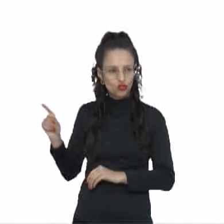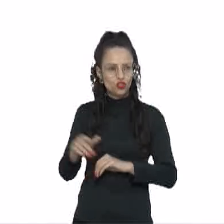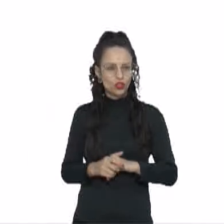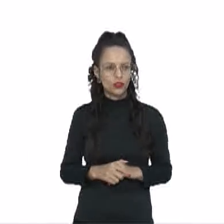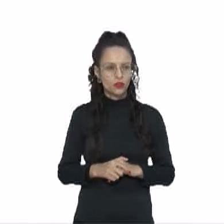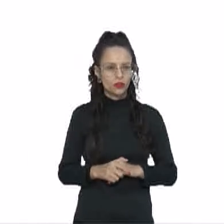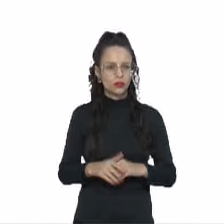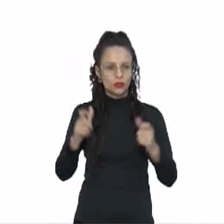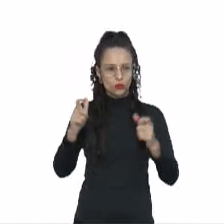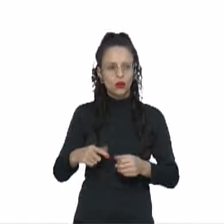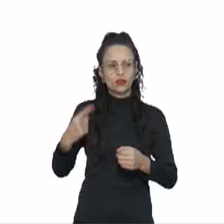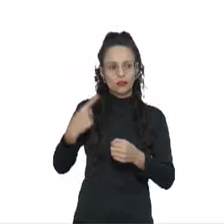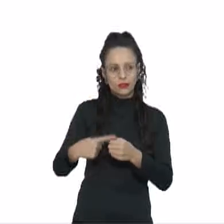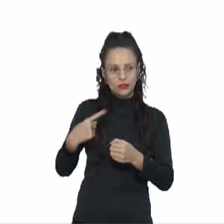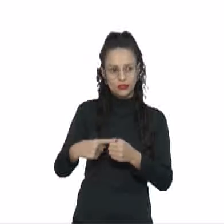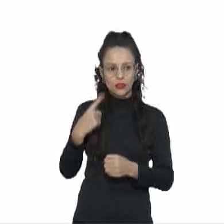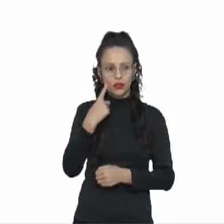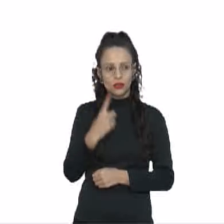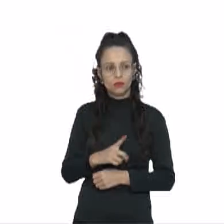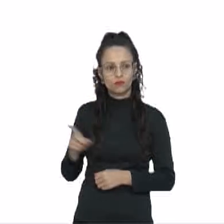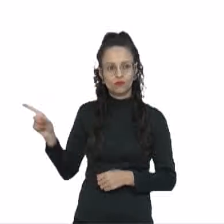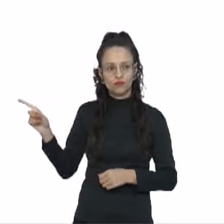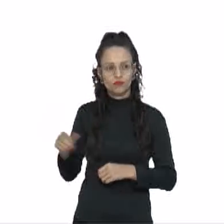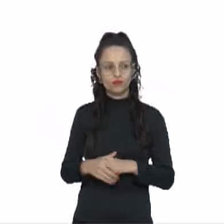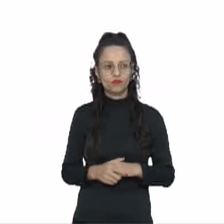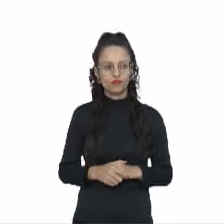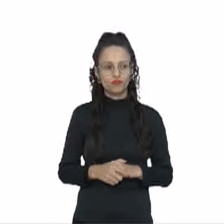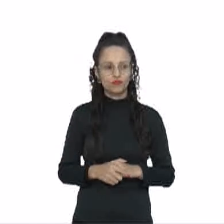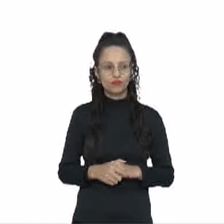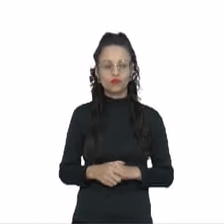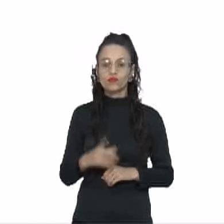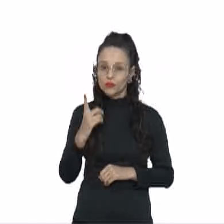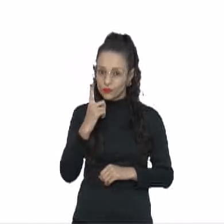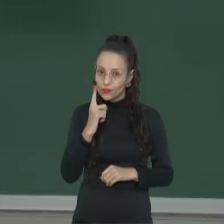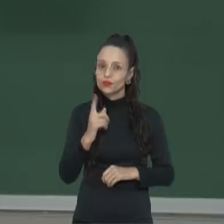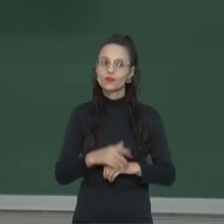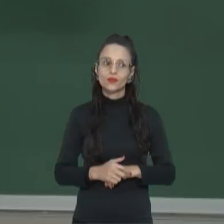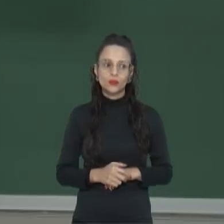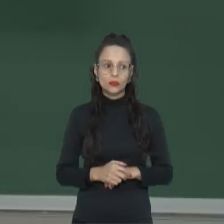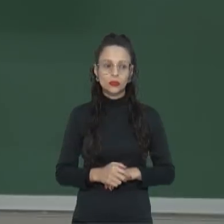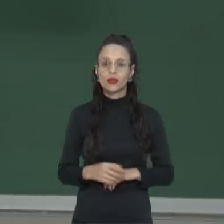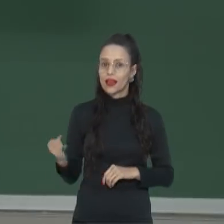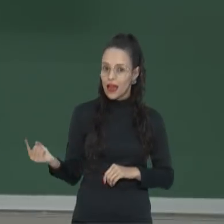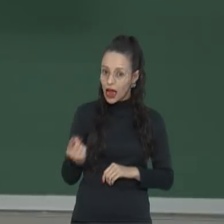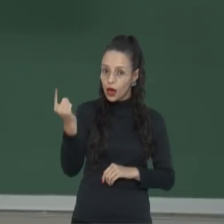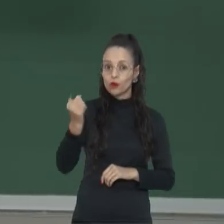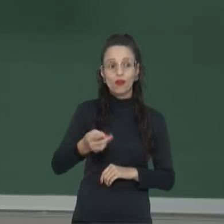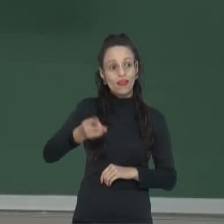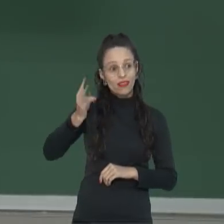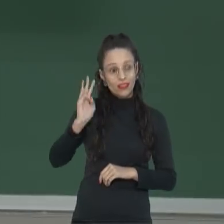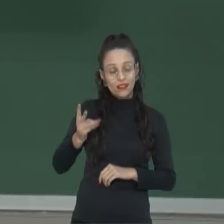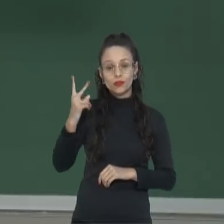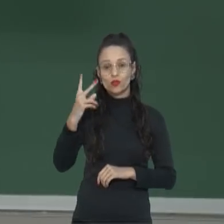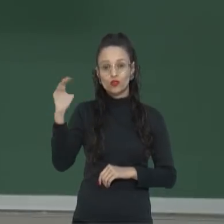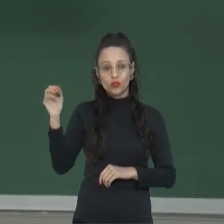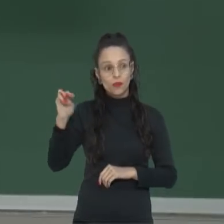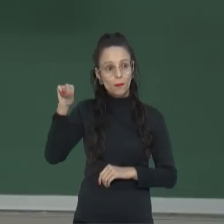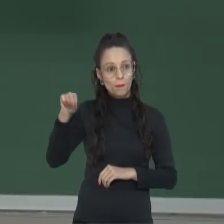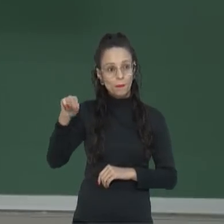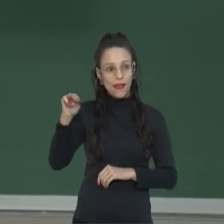da província de Caner. 3.000, muito alto, 3.200